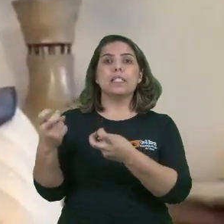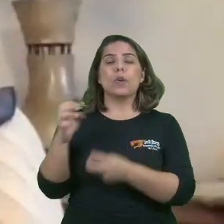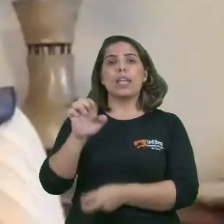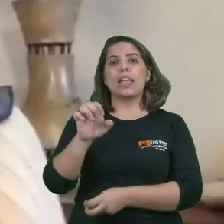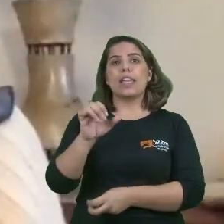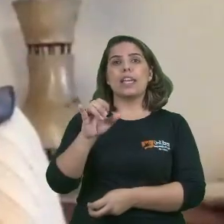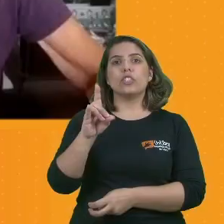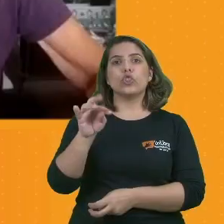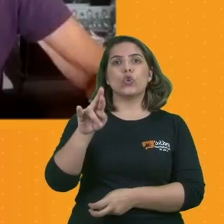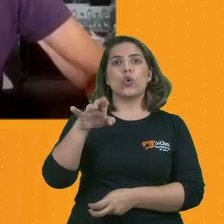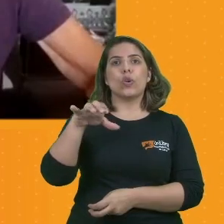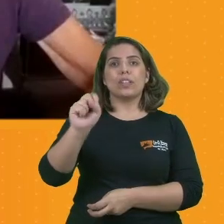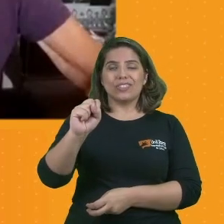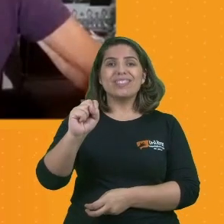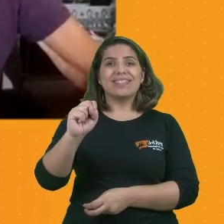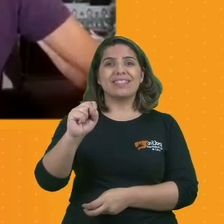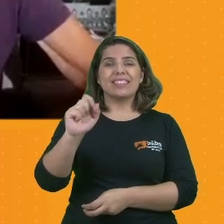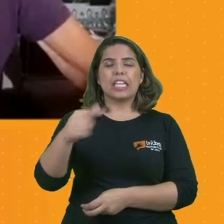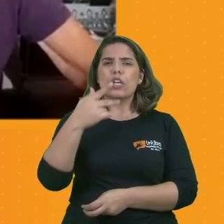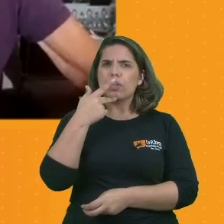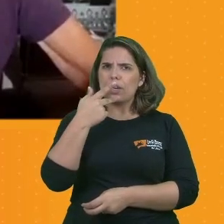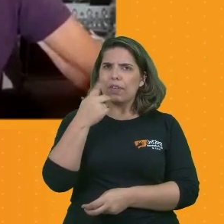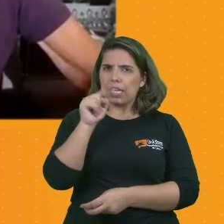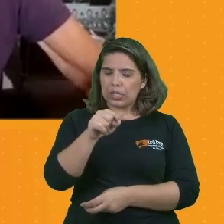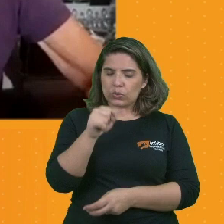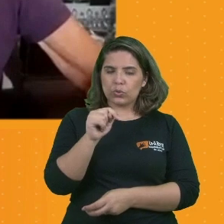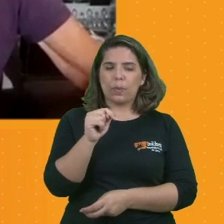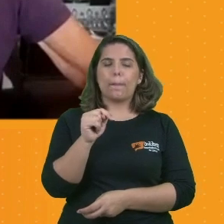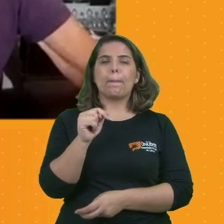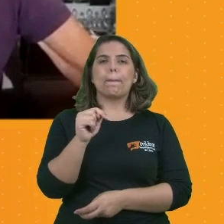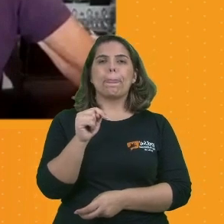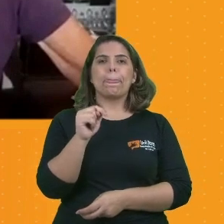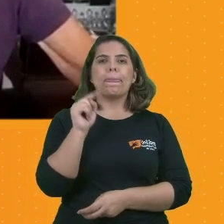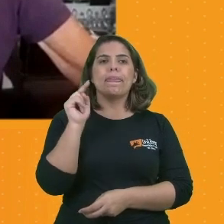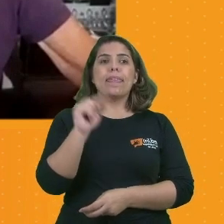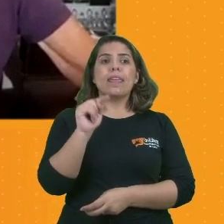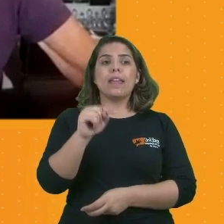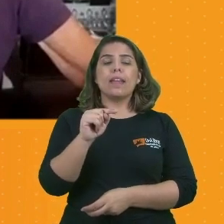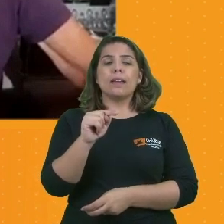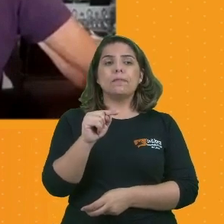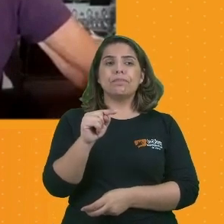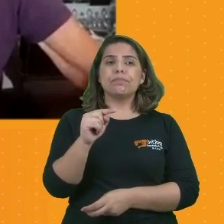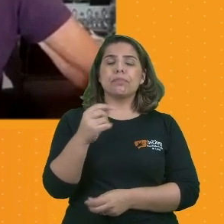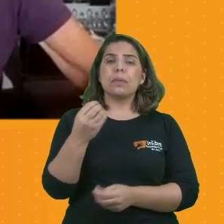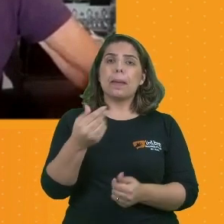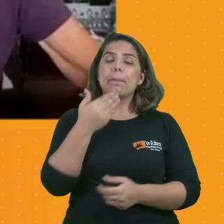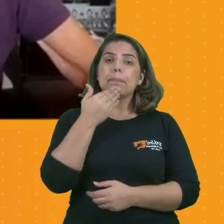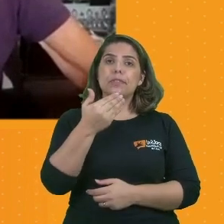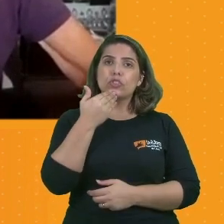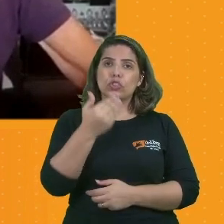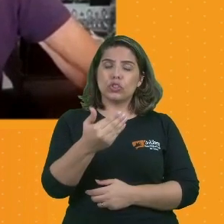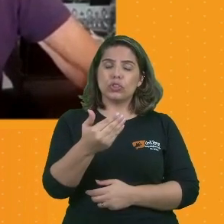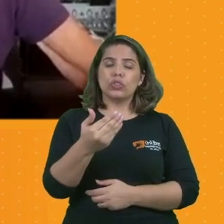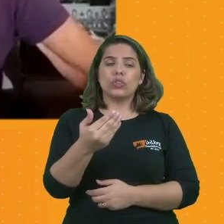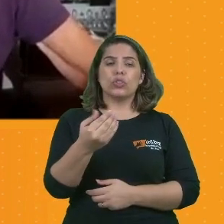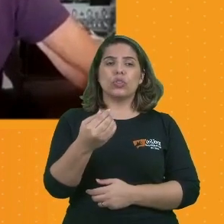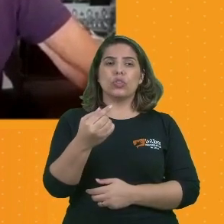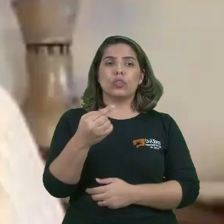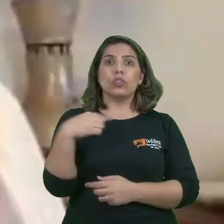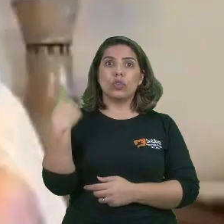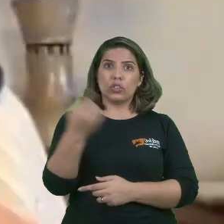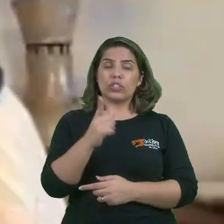editores né e eu quero partir desse ponto é é para ti pedir assim é